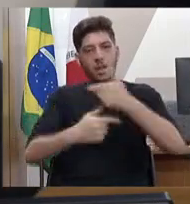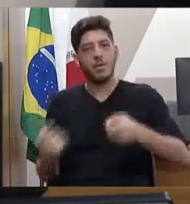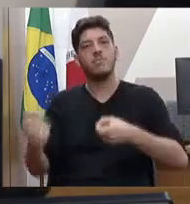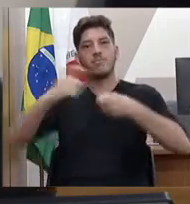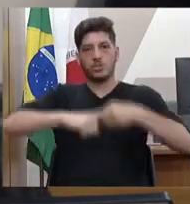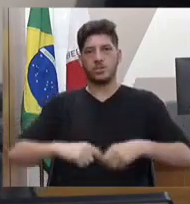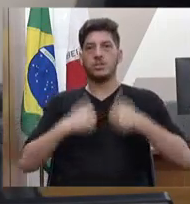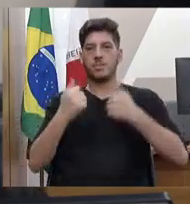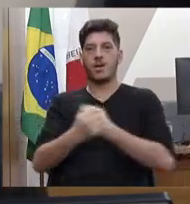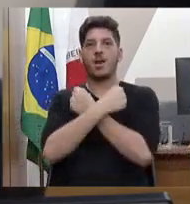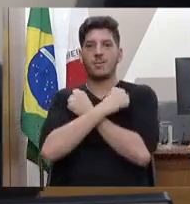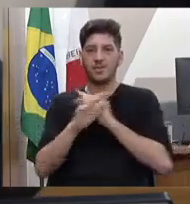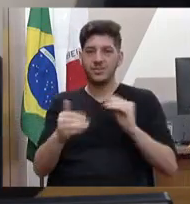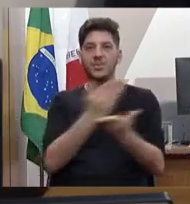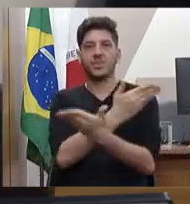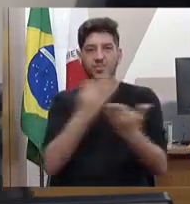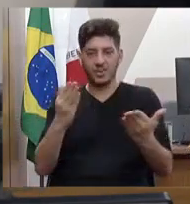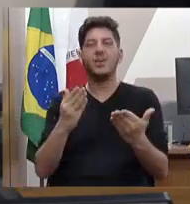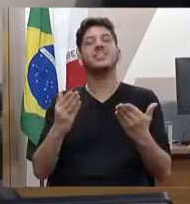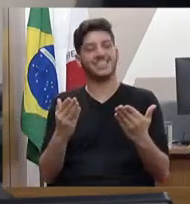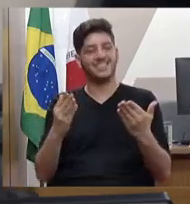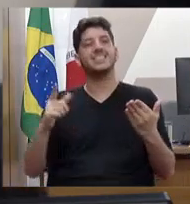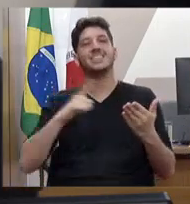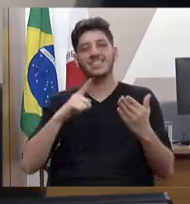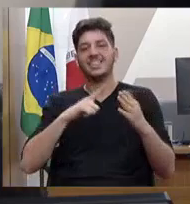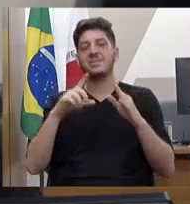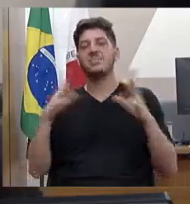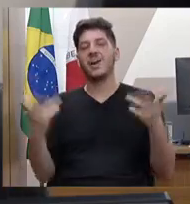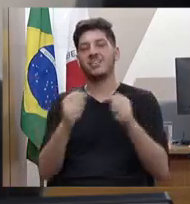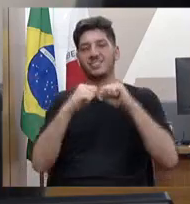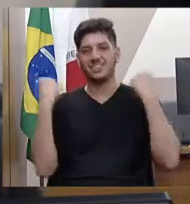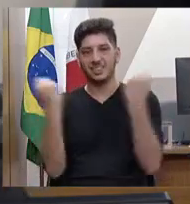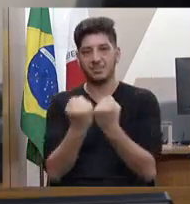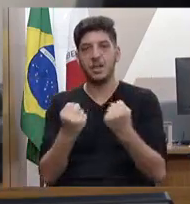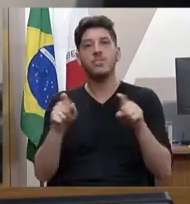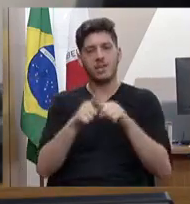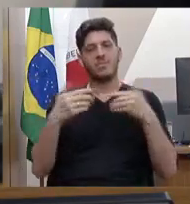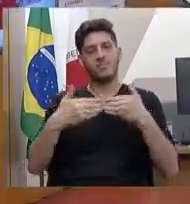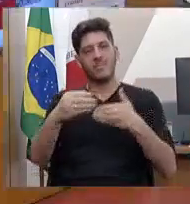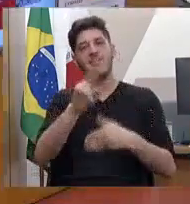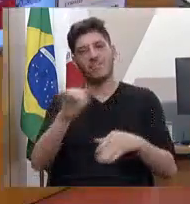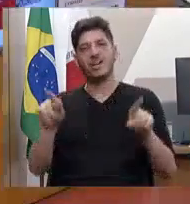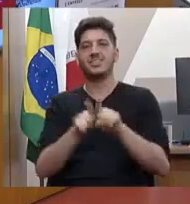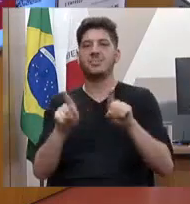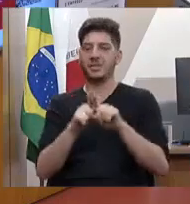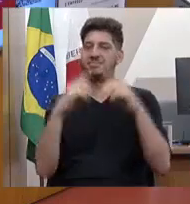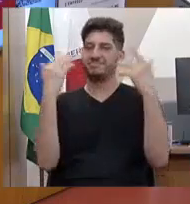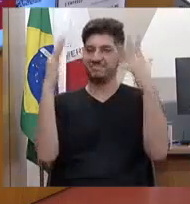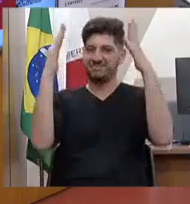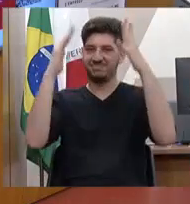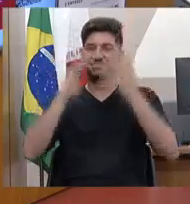um abraço a todos nós temos Belo seminário e realizaremos muitos outros